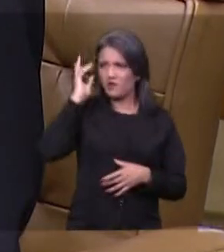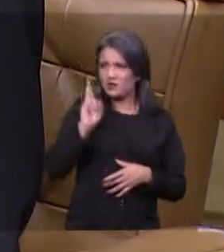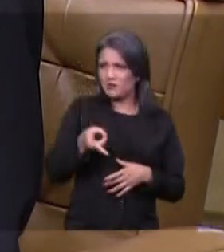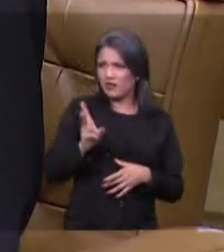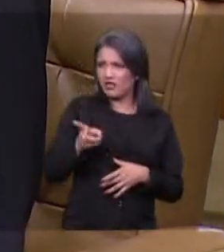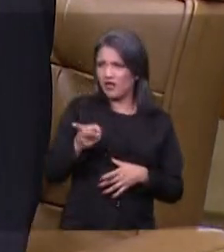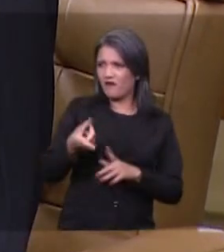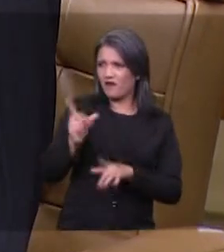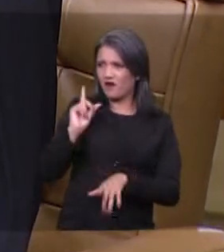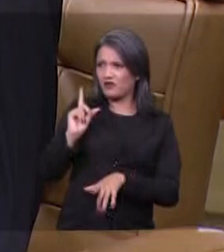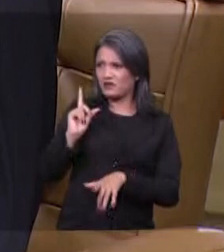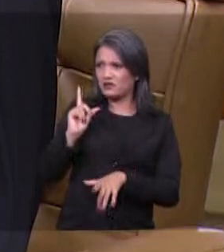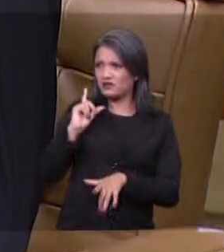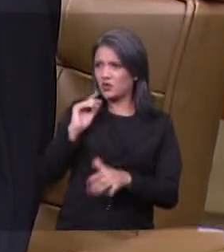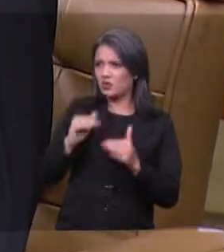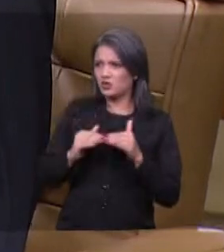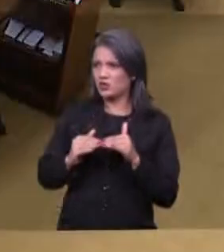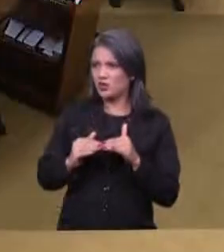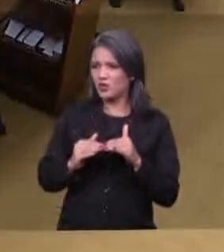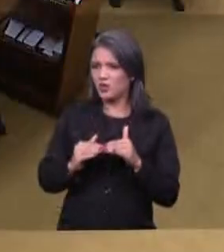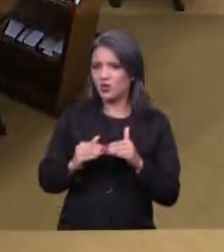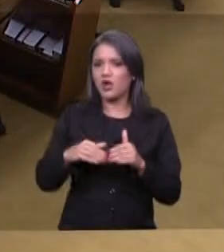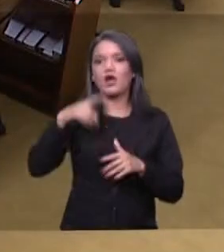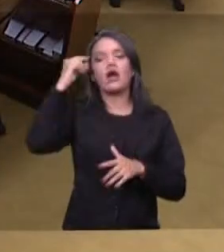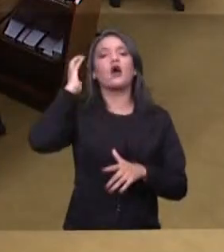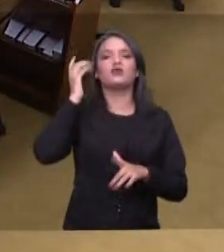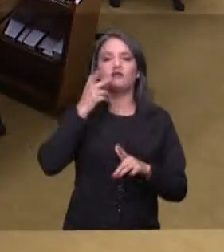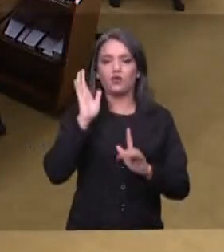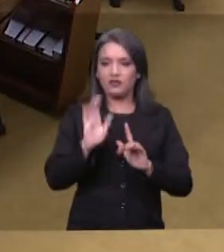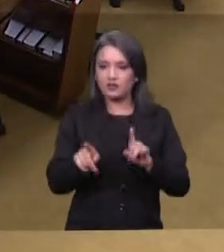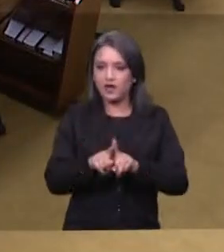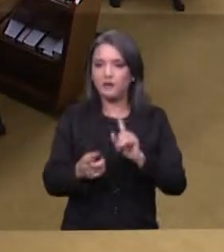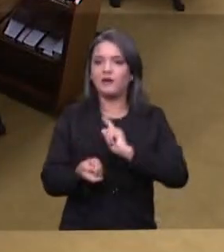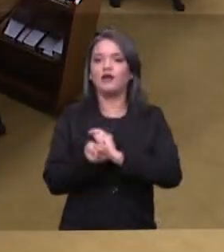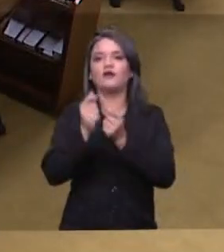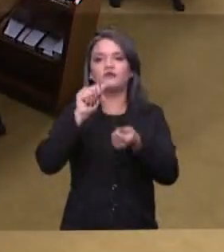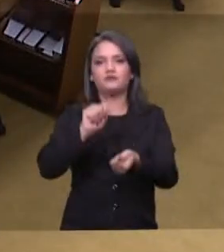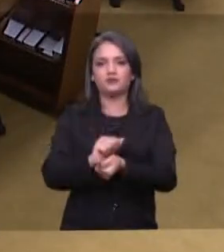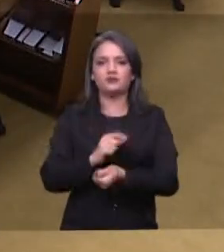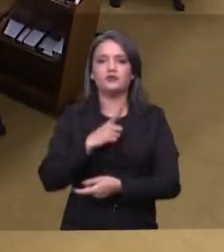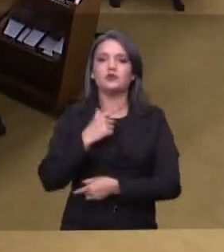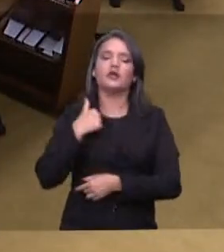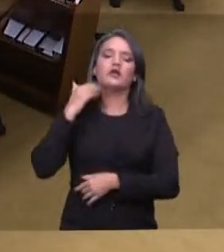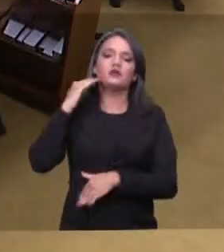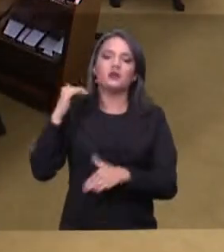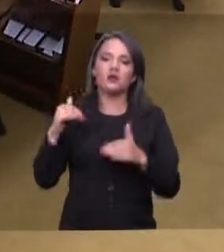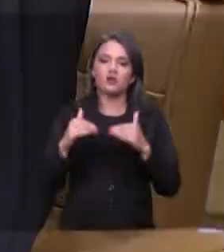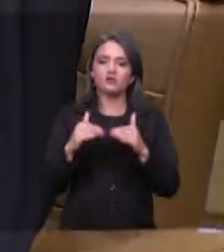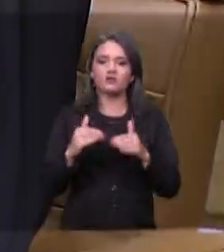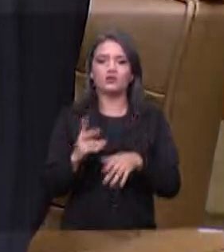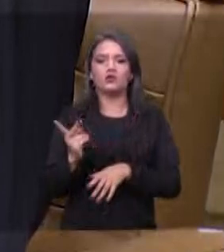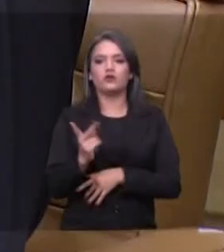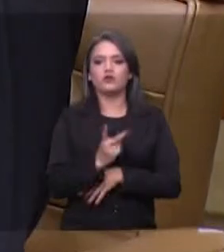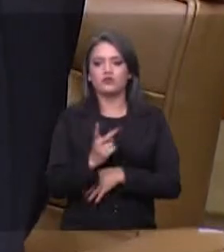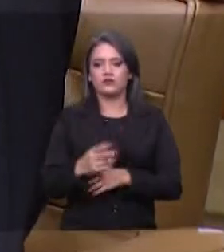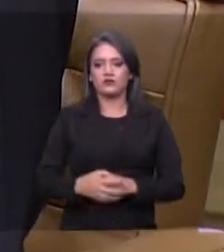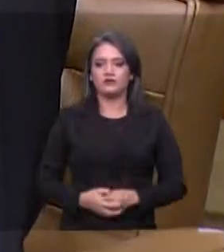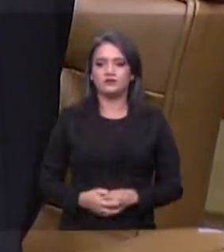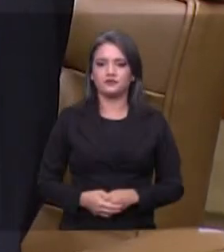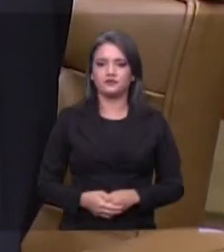originária? Adecuou, no inciso 9. Adecuou também. Então, estou acompanhando o eminente ministro relator.